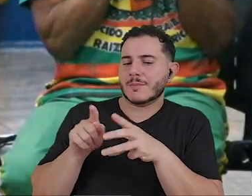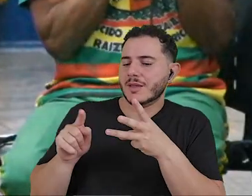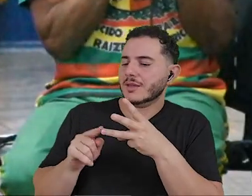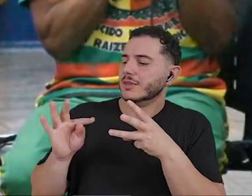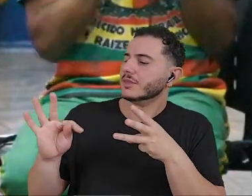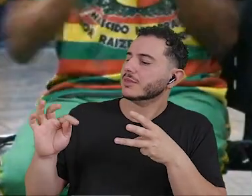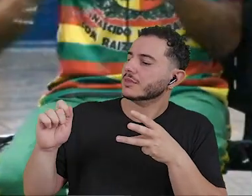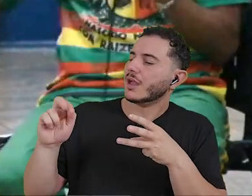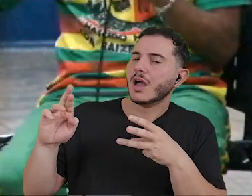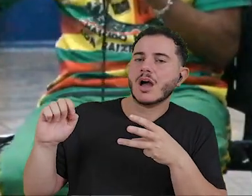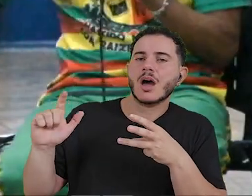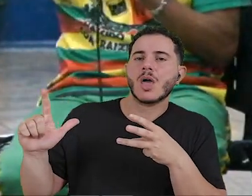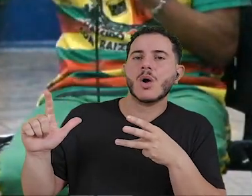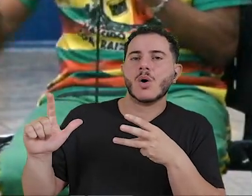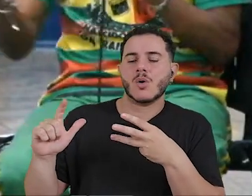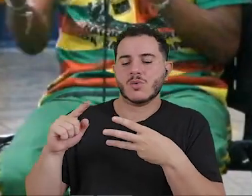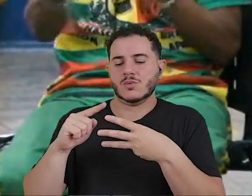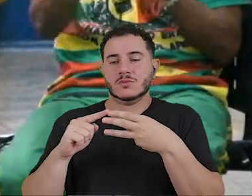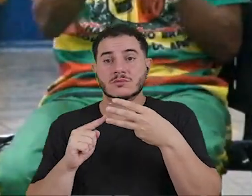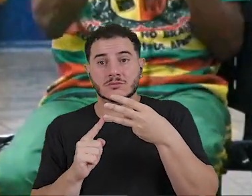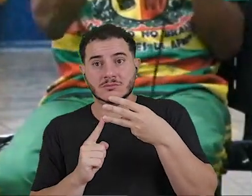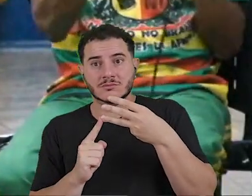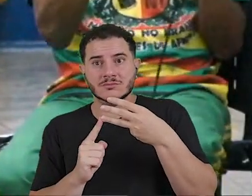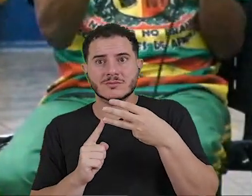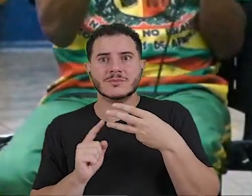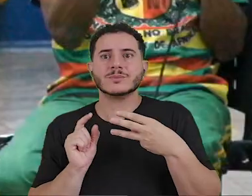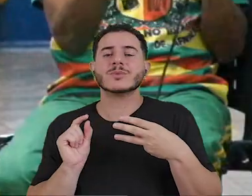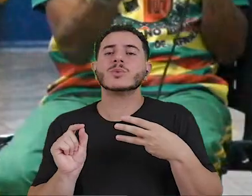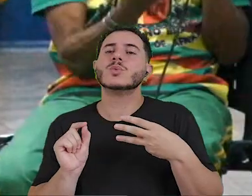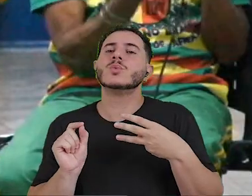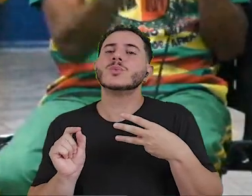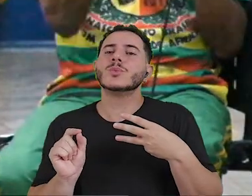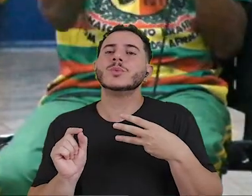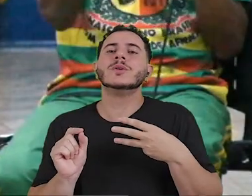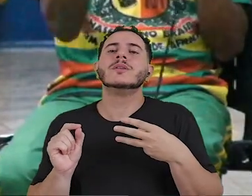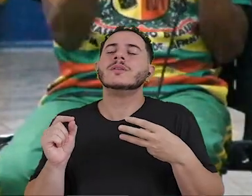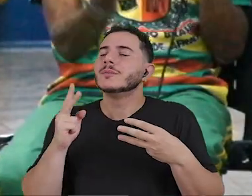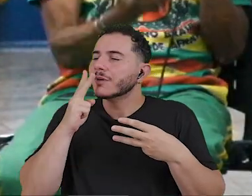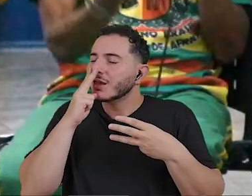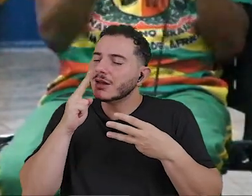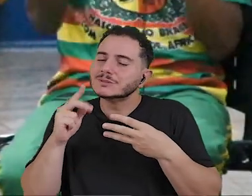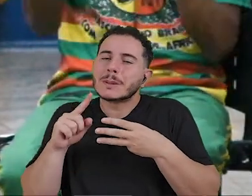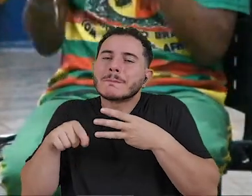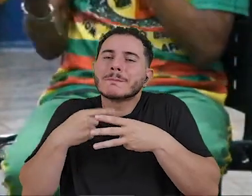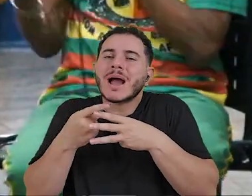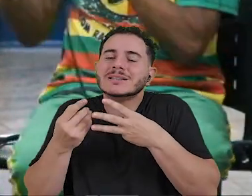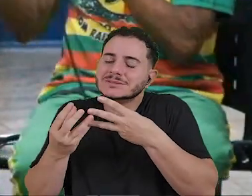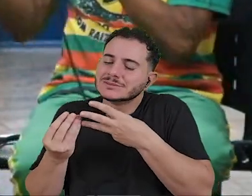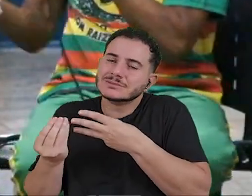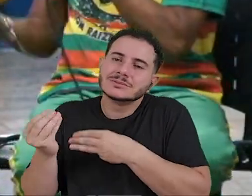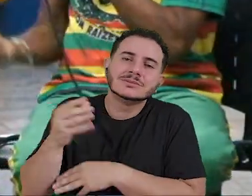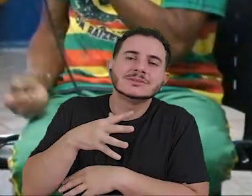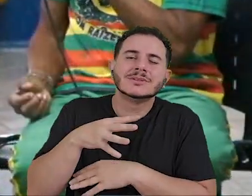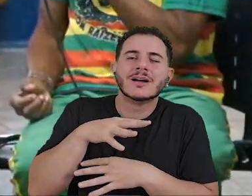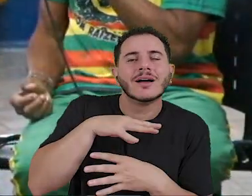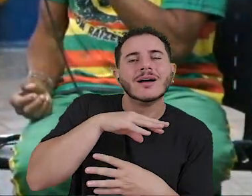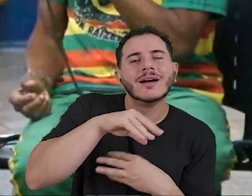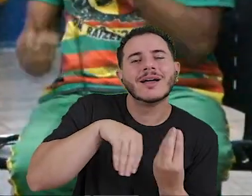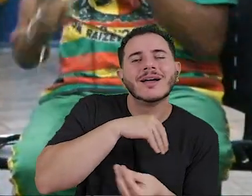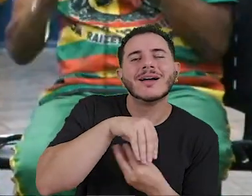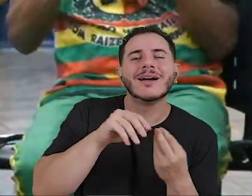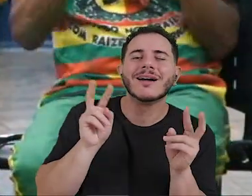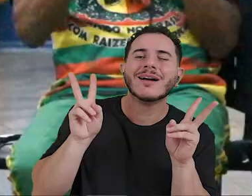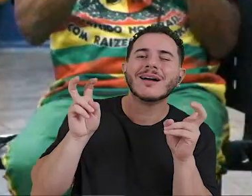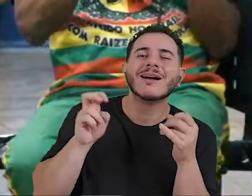Isso que tem, tudo isso aí, foi só um tempero para botar na feijoada. E